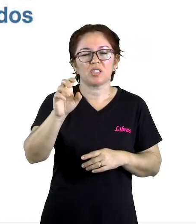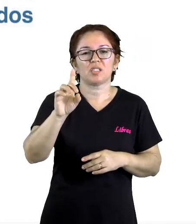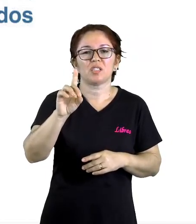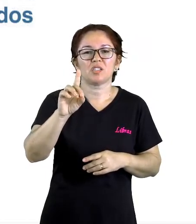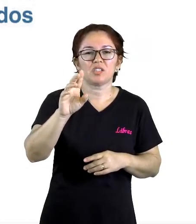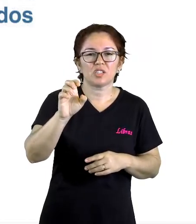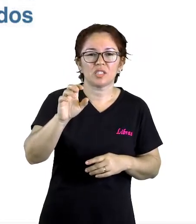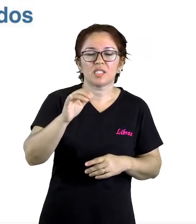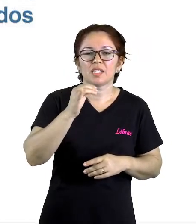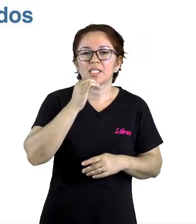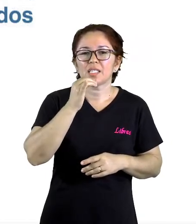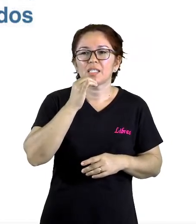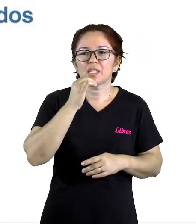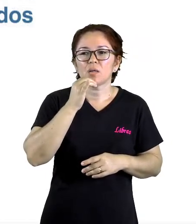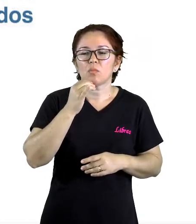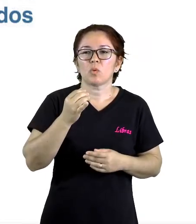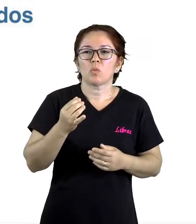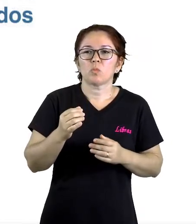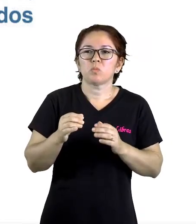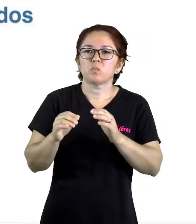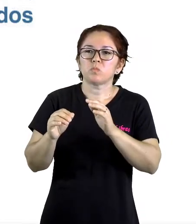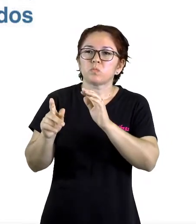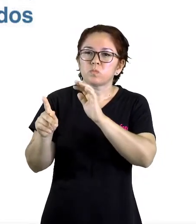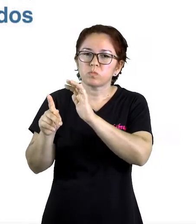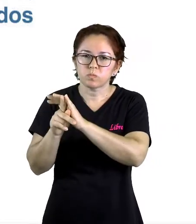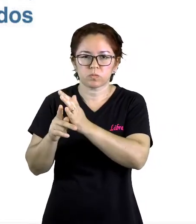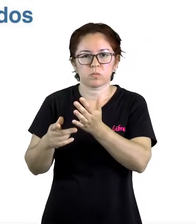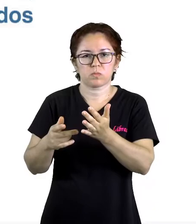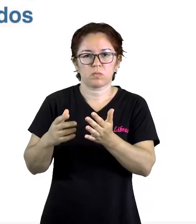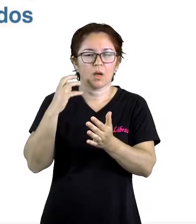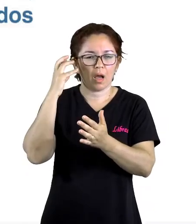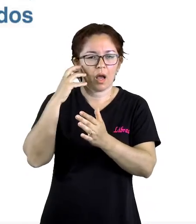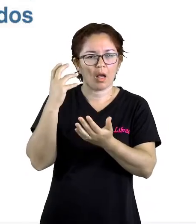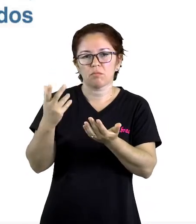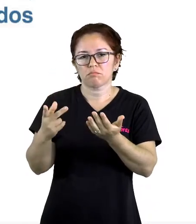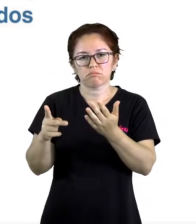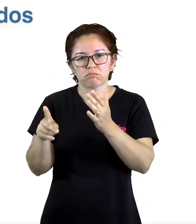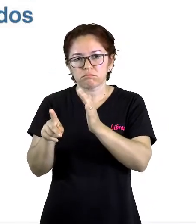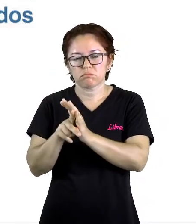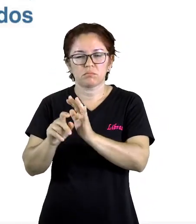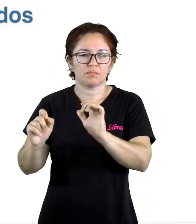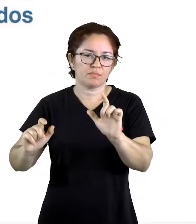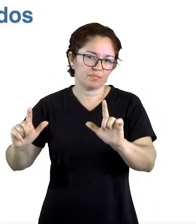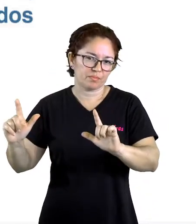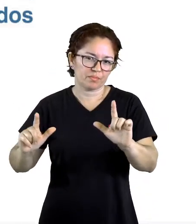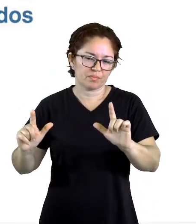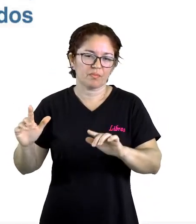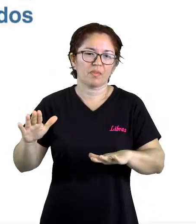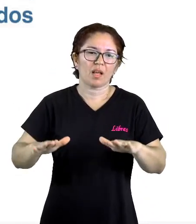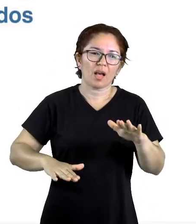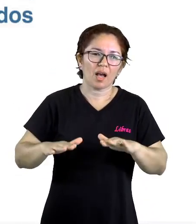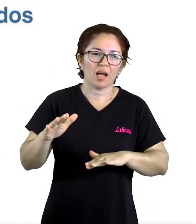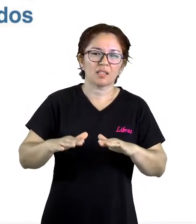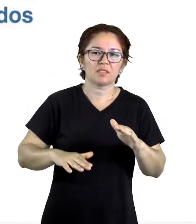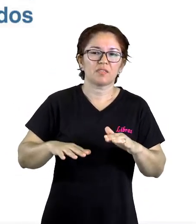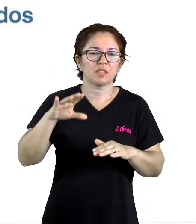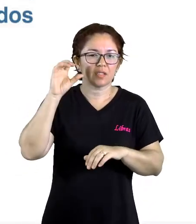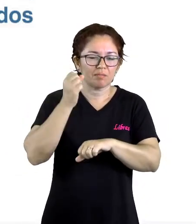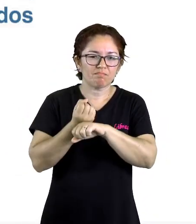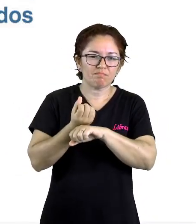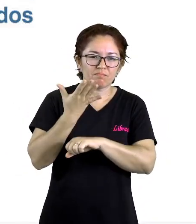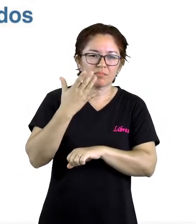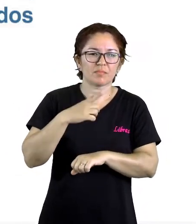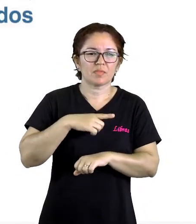TV, eles podem abordar vários assuntos, como música, notícia, esportes, finanças, no caso do